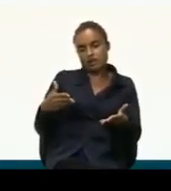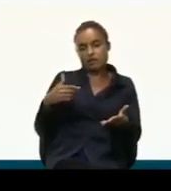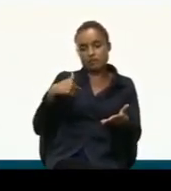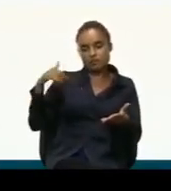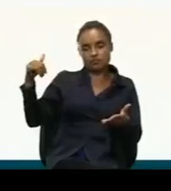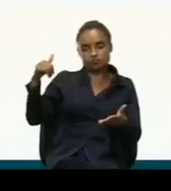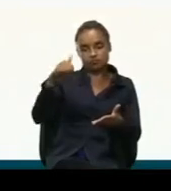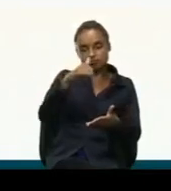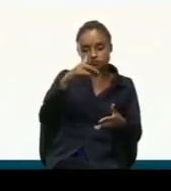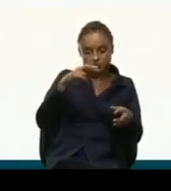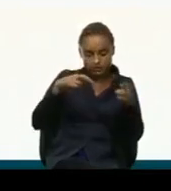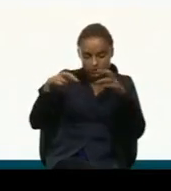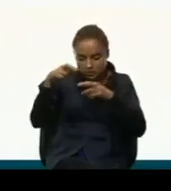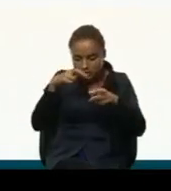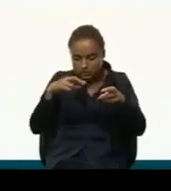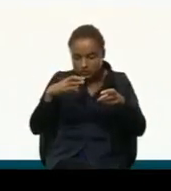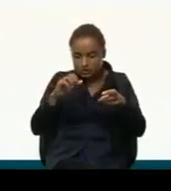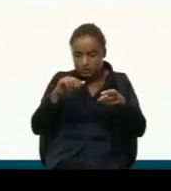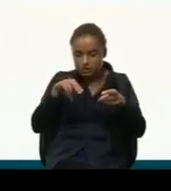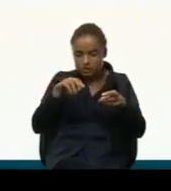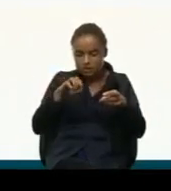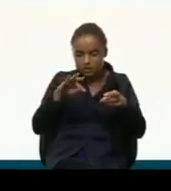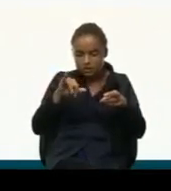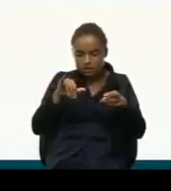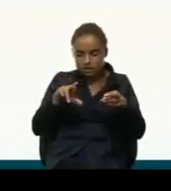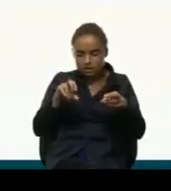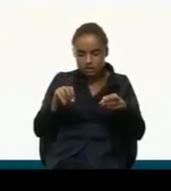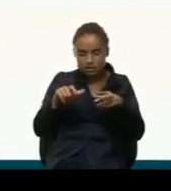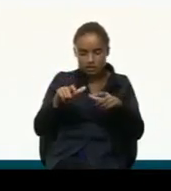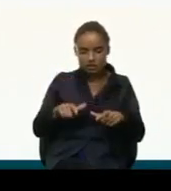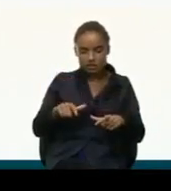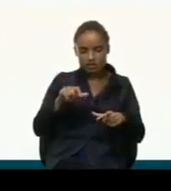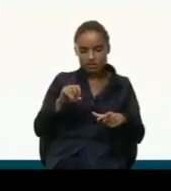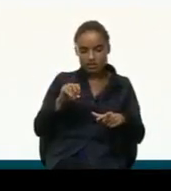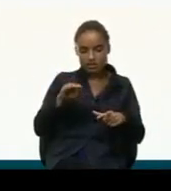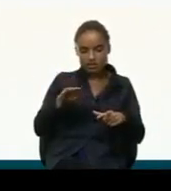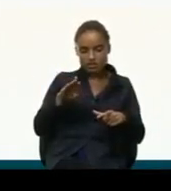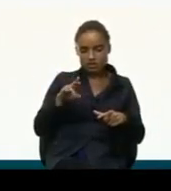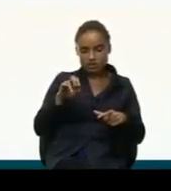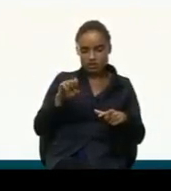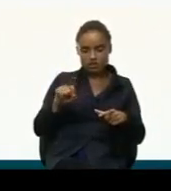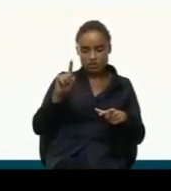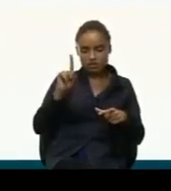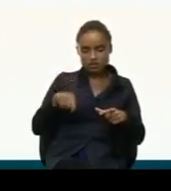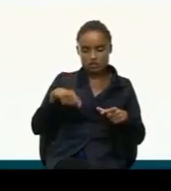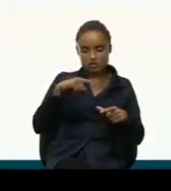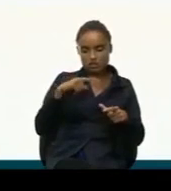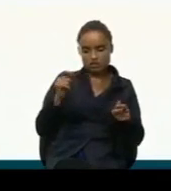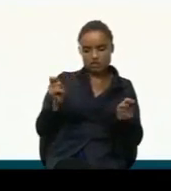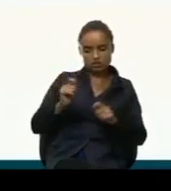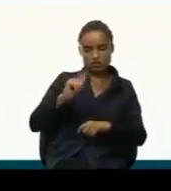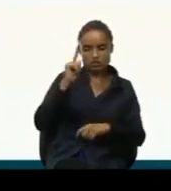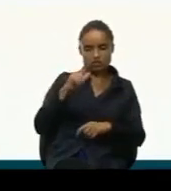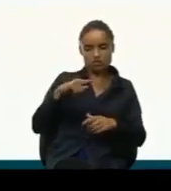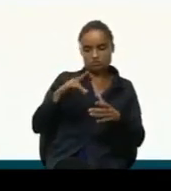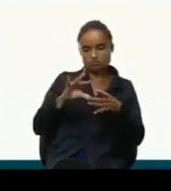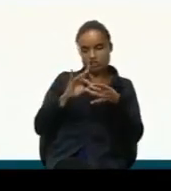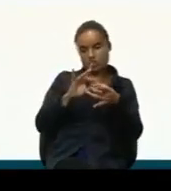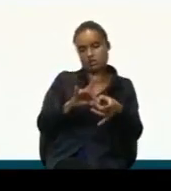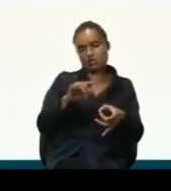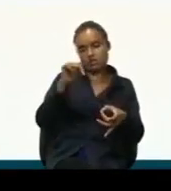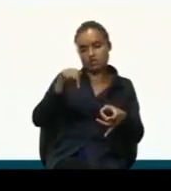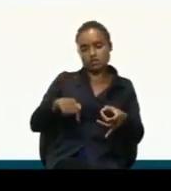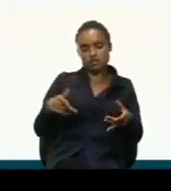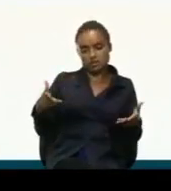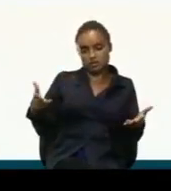aérea desse canteiro de obras. Então, aqui, deixa eu me localizar, que faz tempo essa obra aqui, ó. Pera lá.